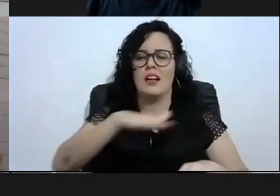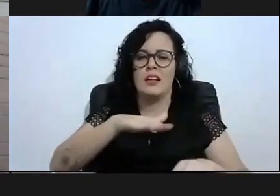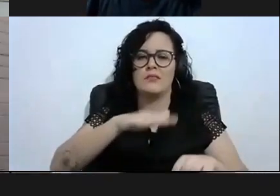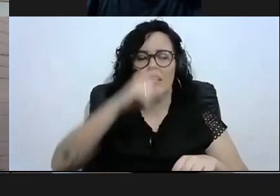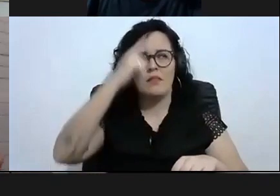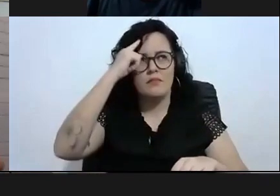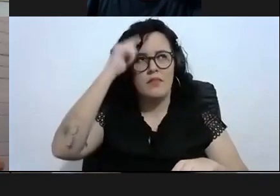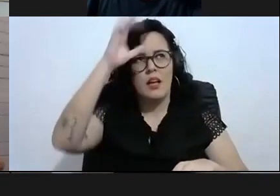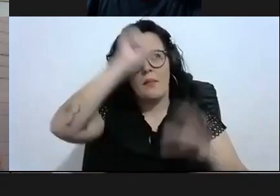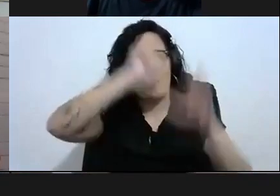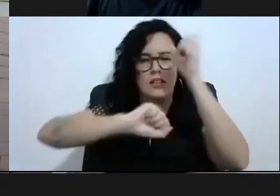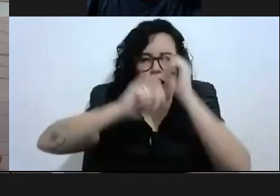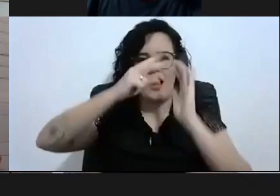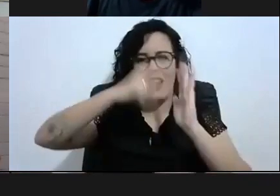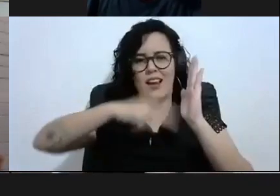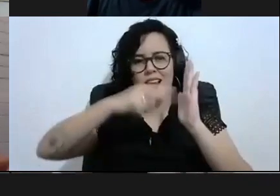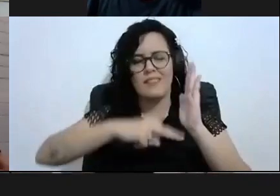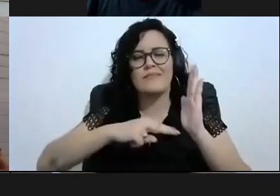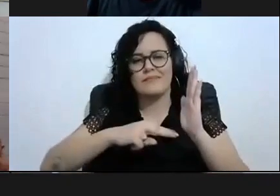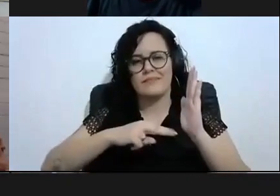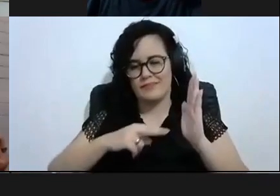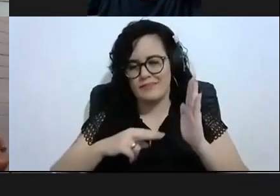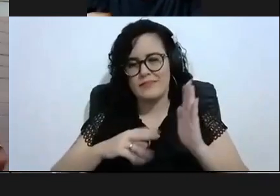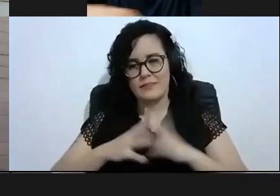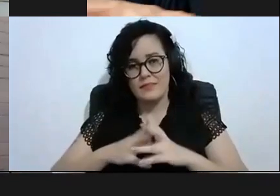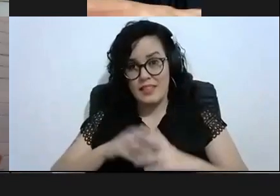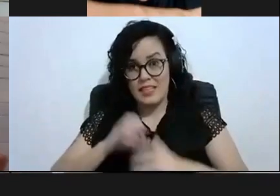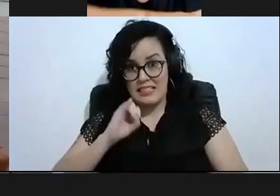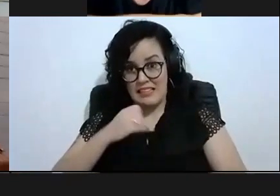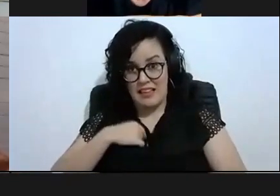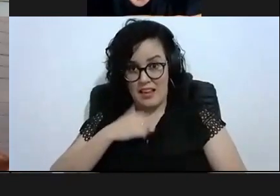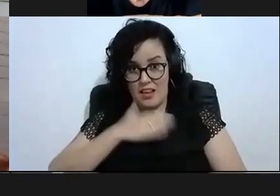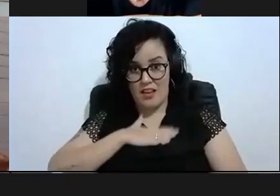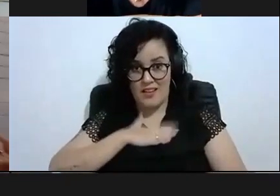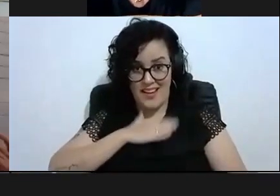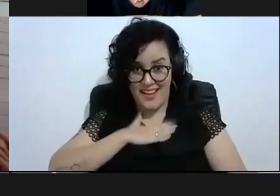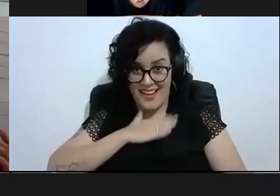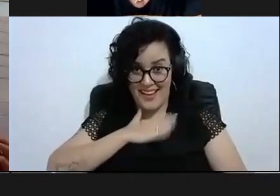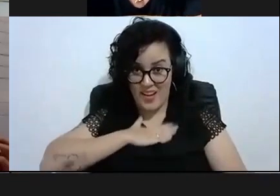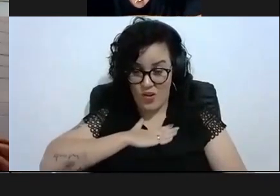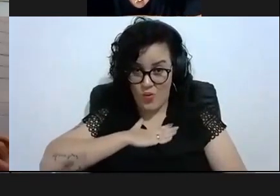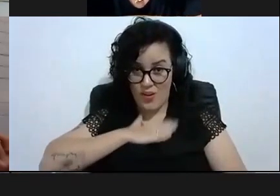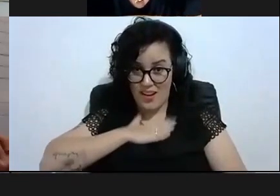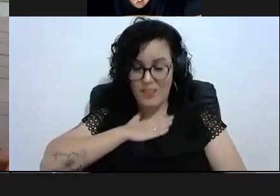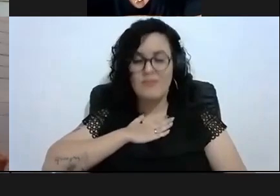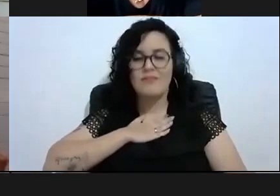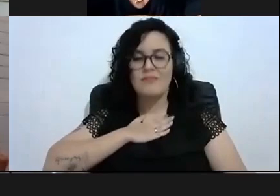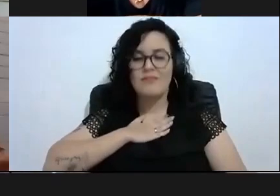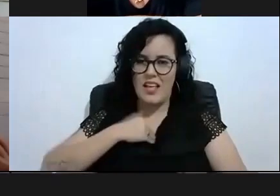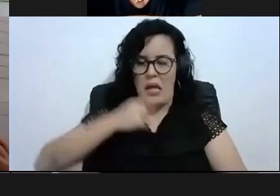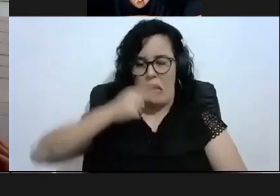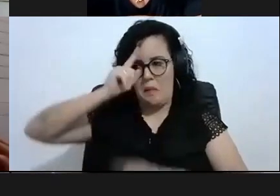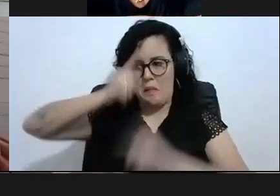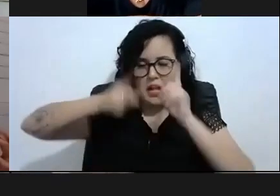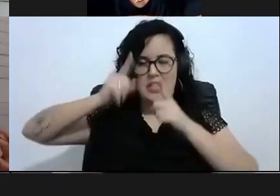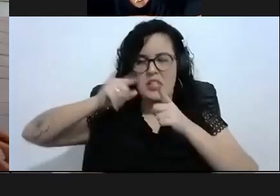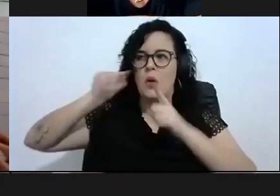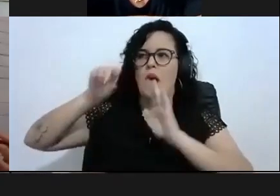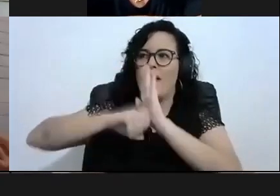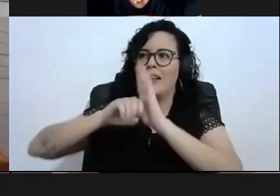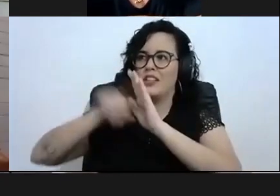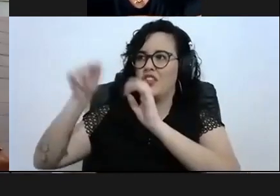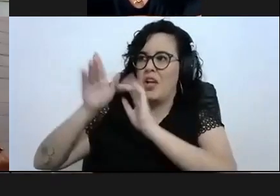que se a gente não, né? Se fosse por mim, eu estava lá, né? Já demandando os orçamentos para os lugares certos.